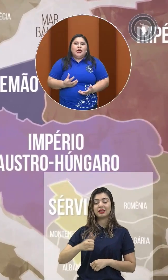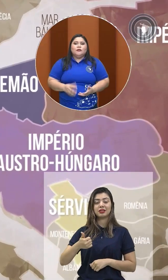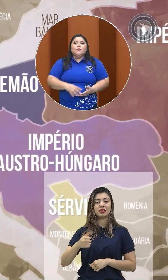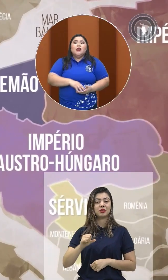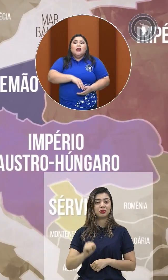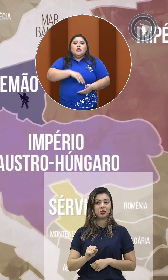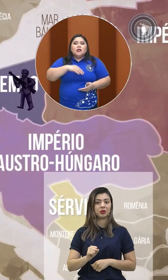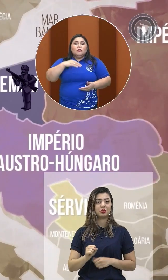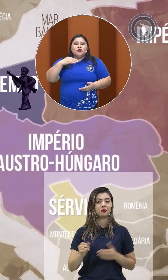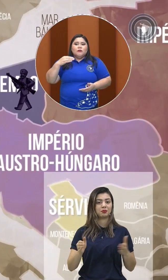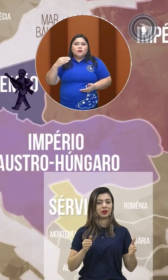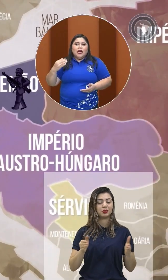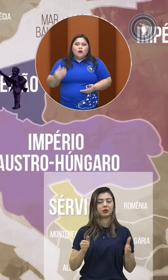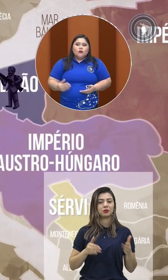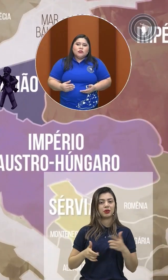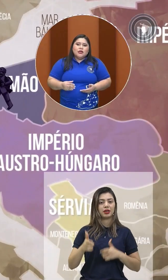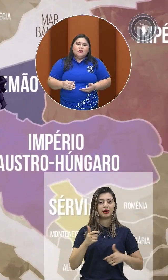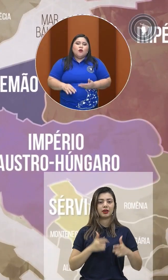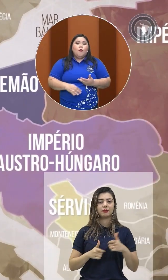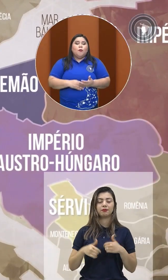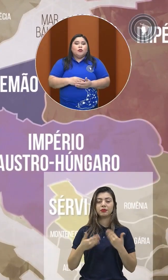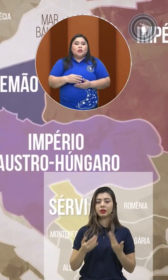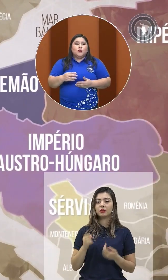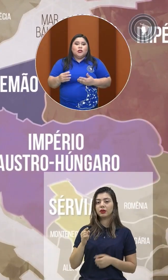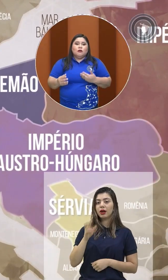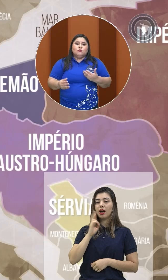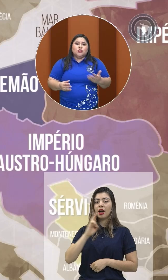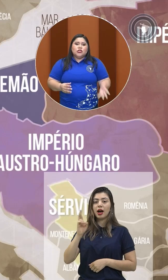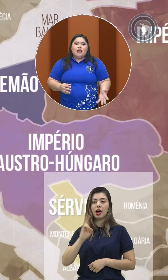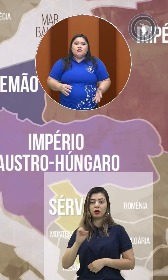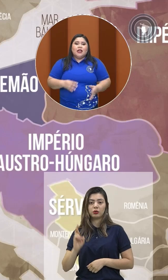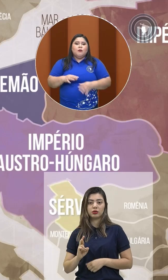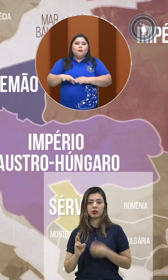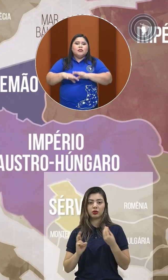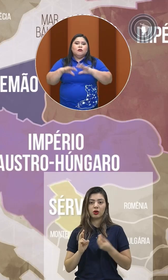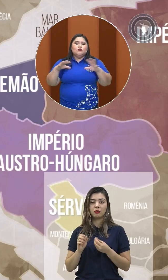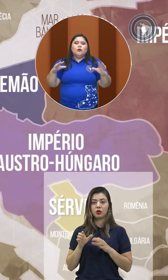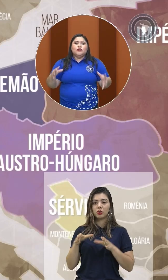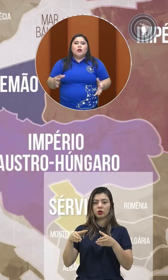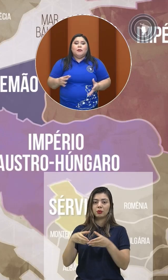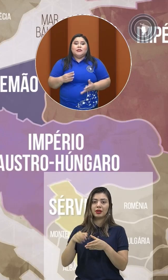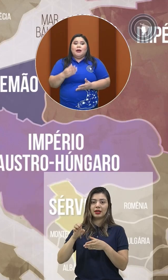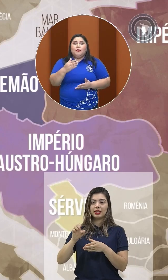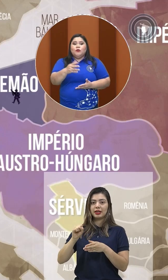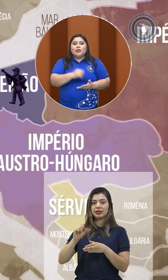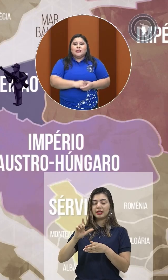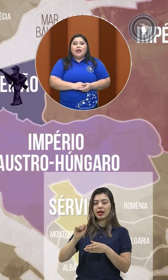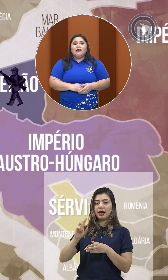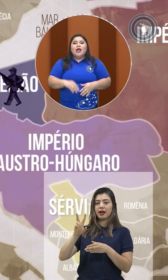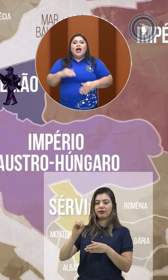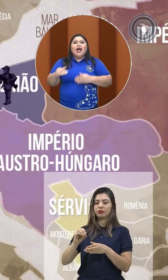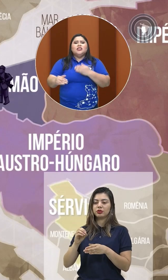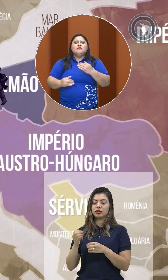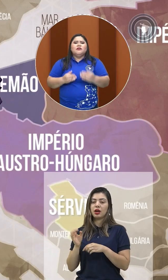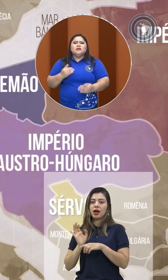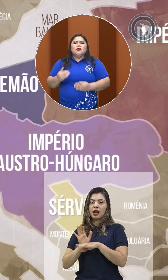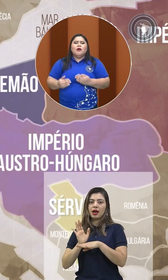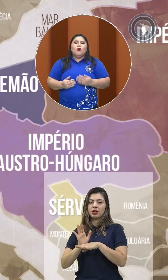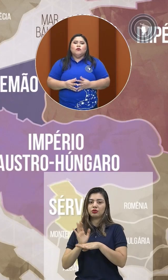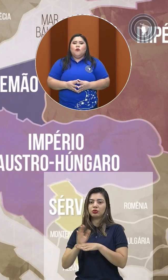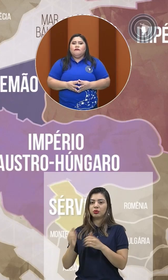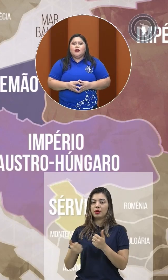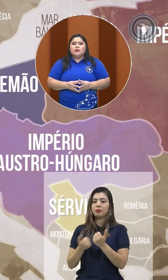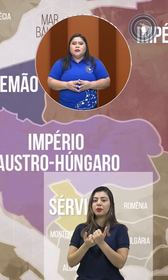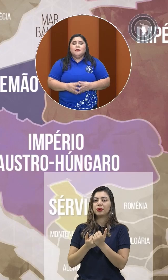1918, tá certo? Então, nós temos a Rússia, como protetora então, dos eslavos, ela mobilizou suas tropas em apoio à Sérvia, ativando